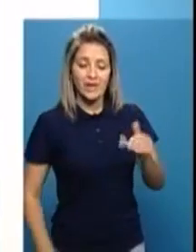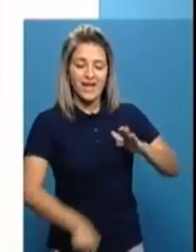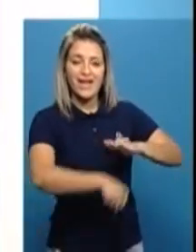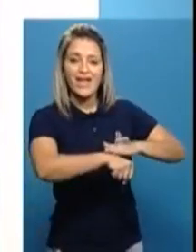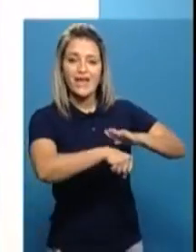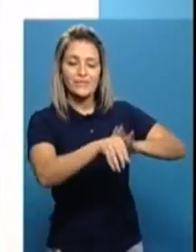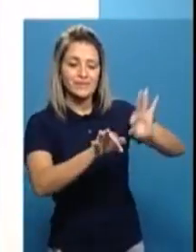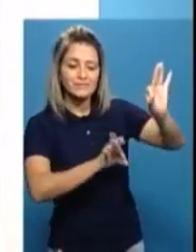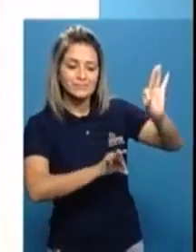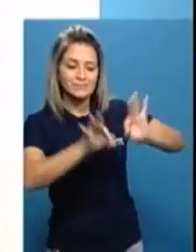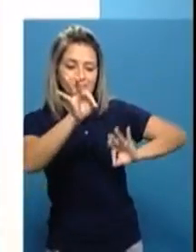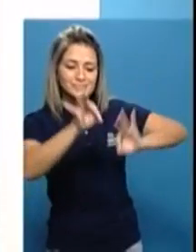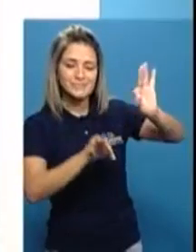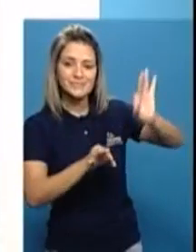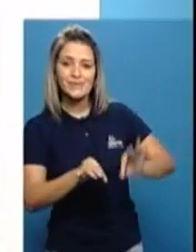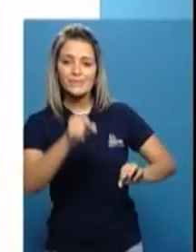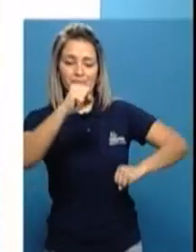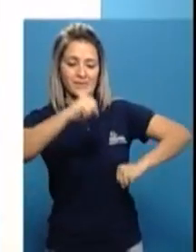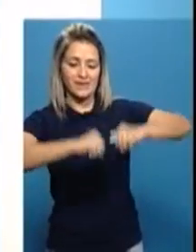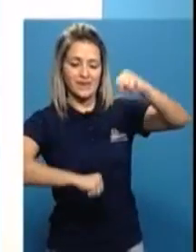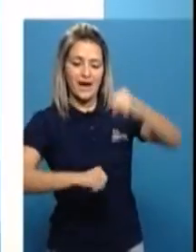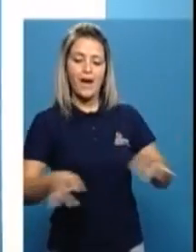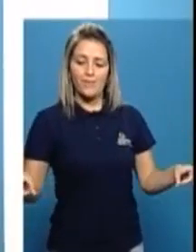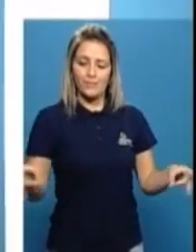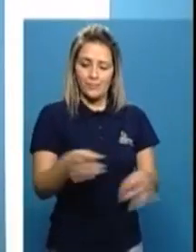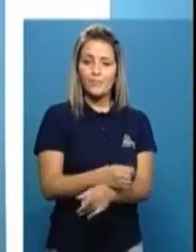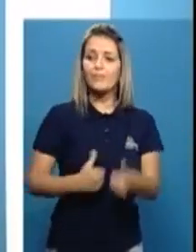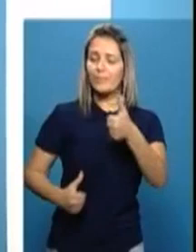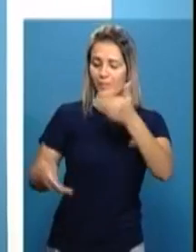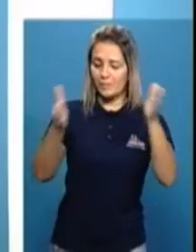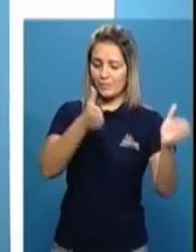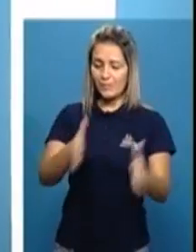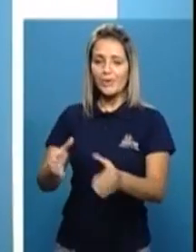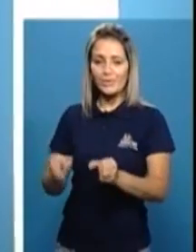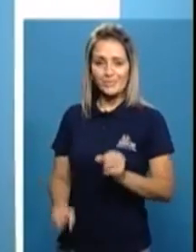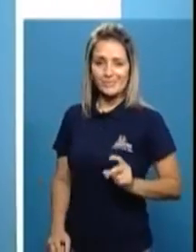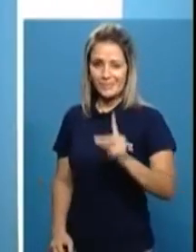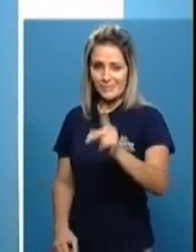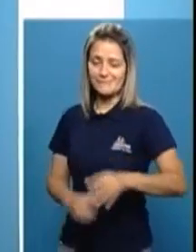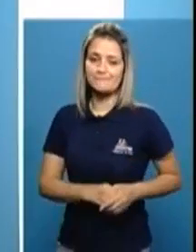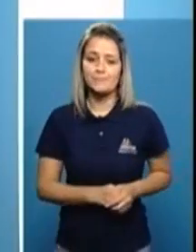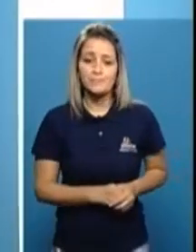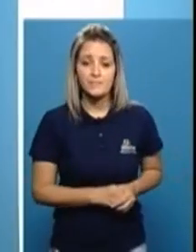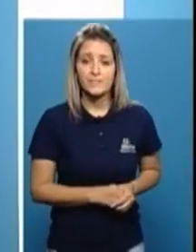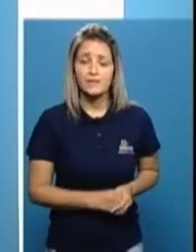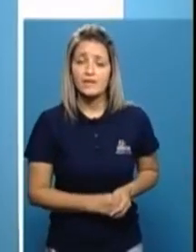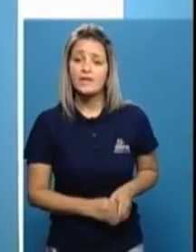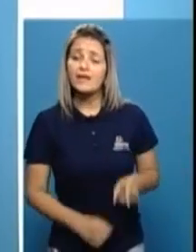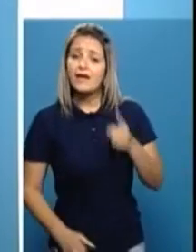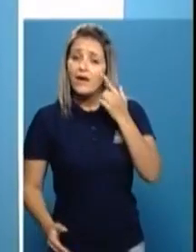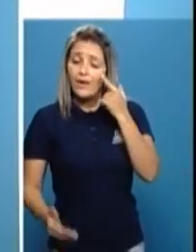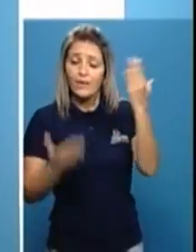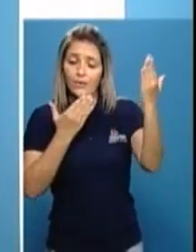preparação do equipamento até o instante que a máquina seja liberada para uma produção normal. Quando se trabalha em lotes,